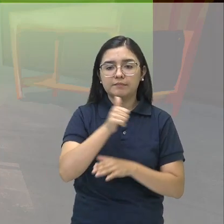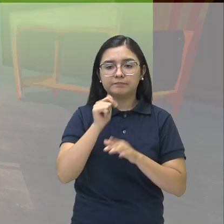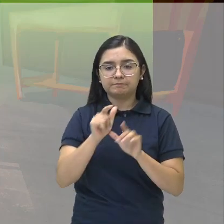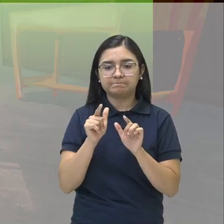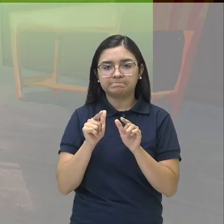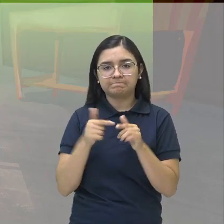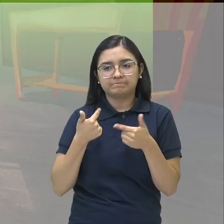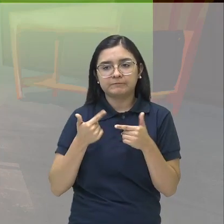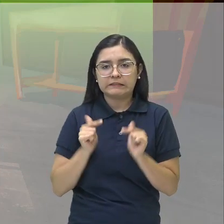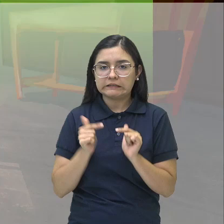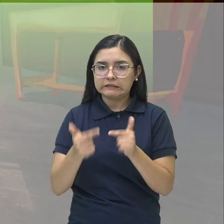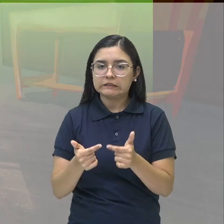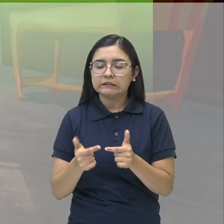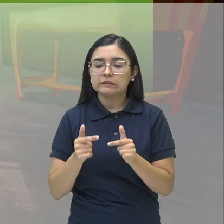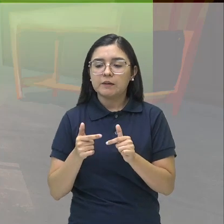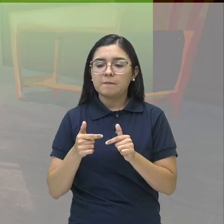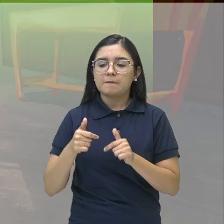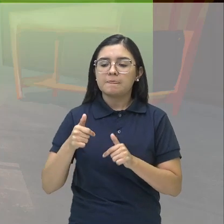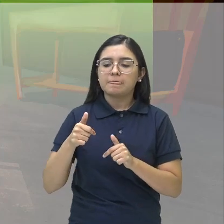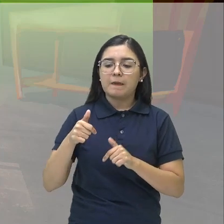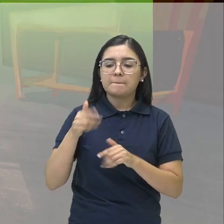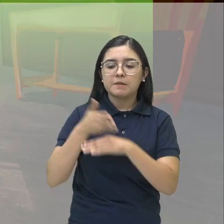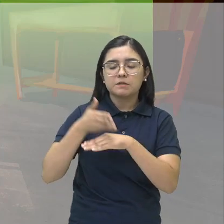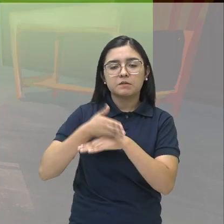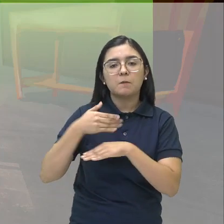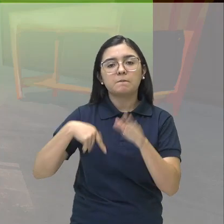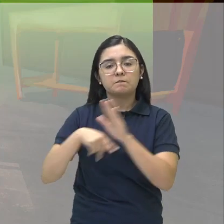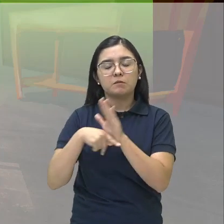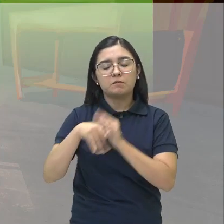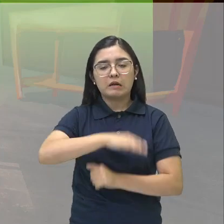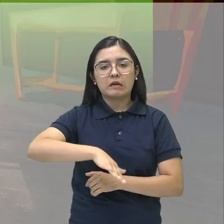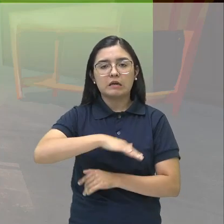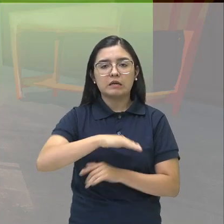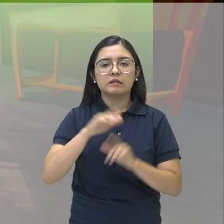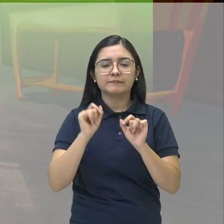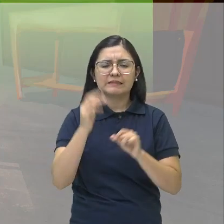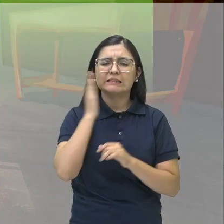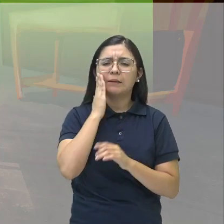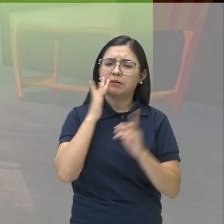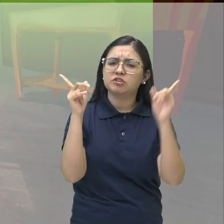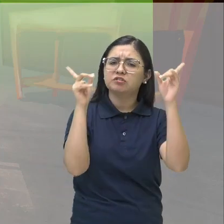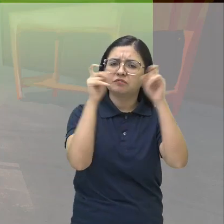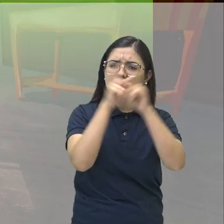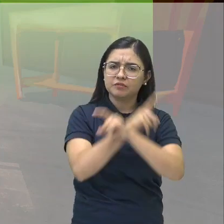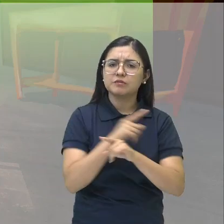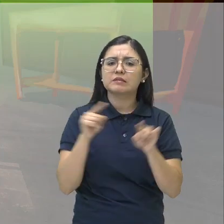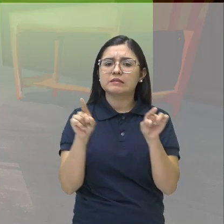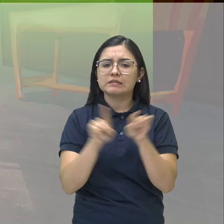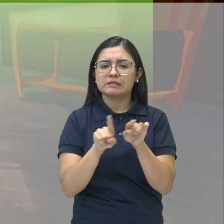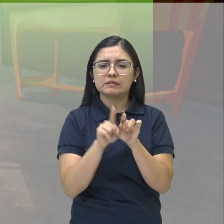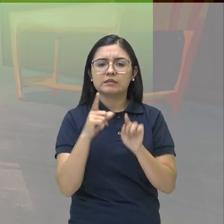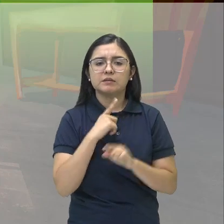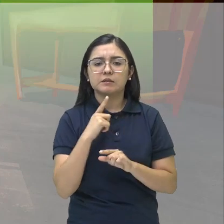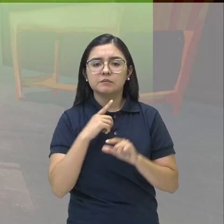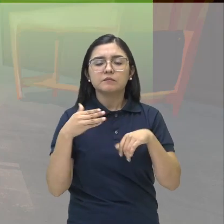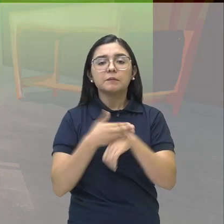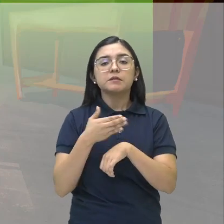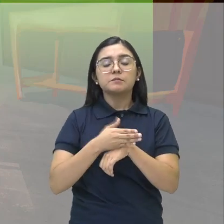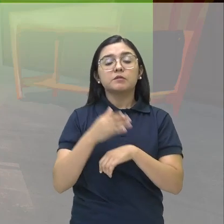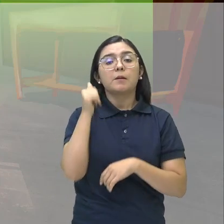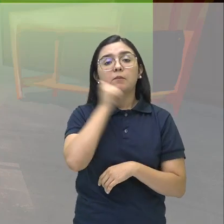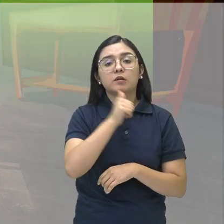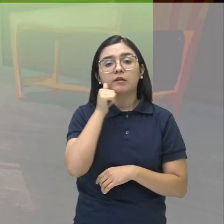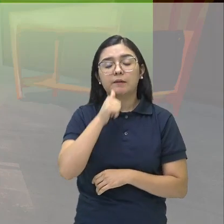foi muito difícil, né? Porque a gente sabe aí de toda essa construção, né, da participação